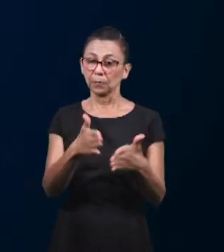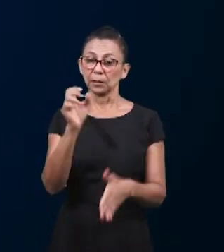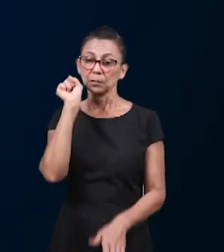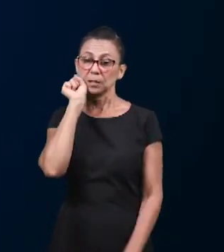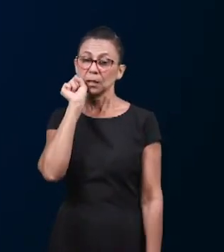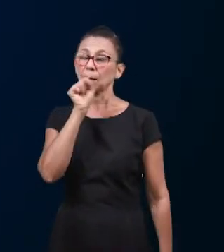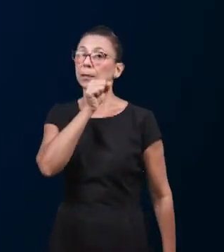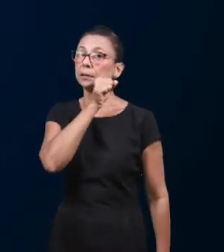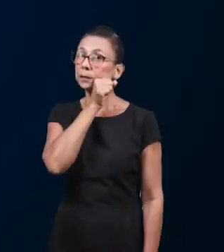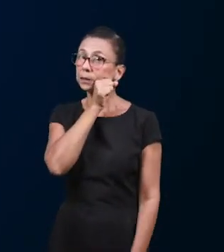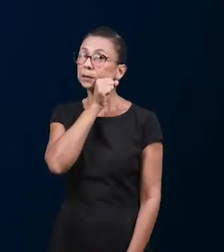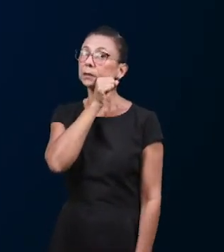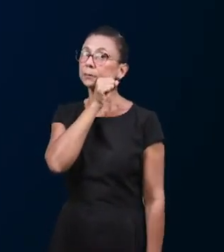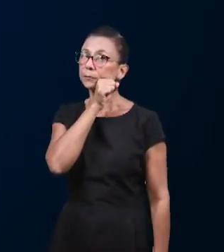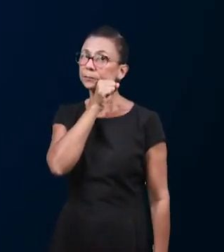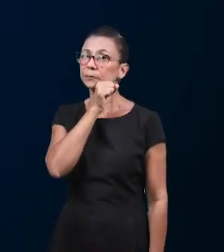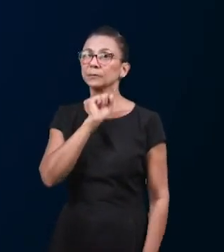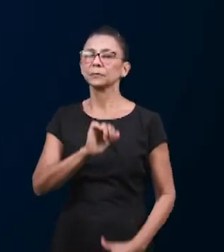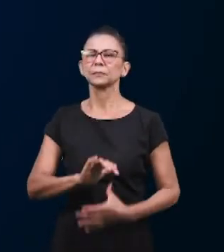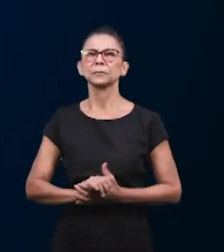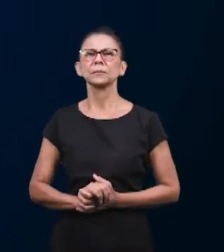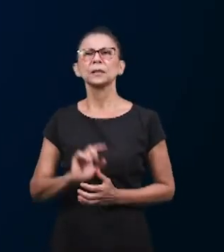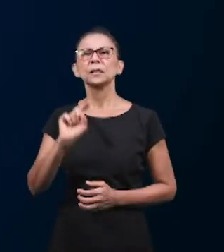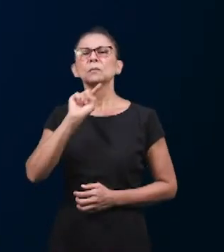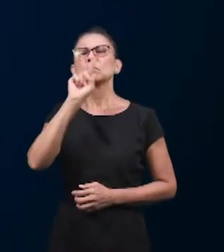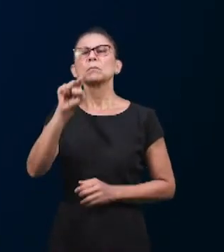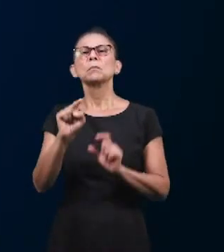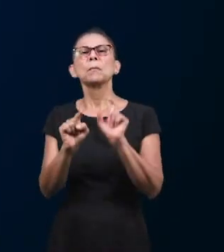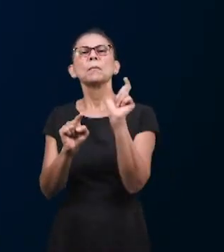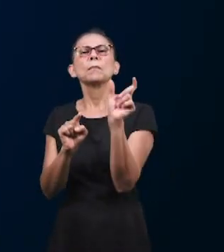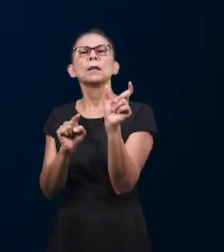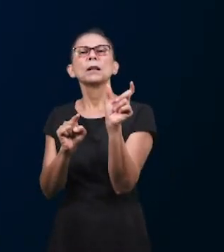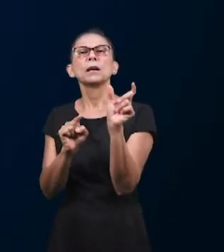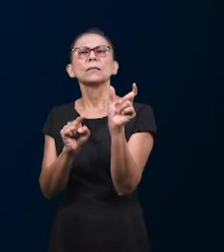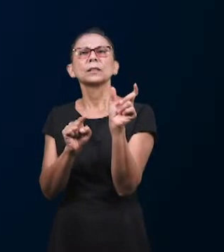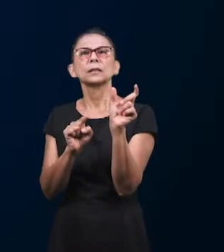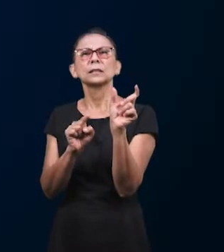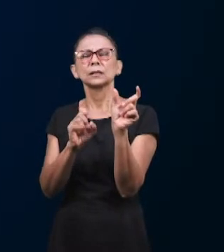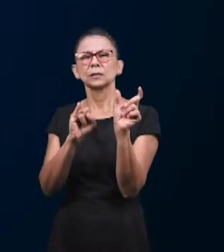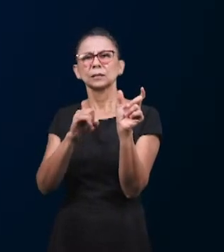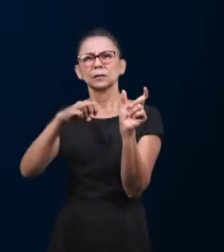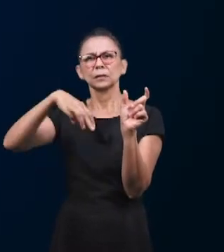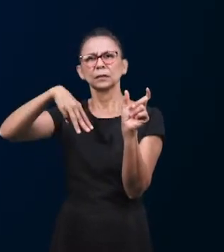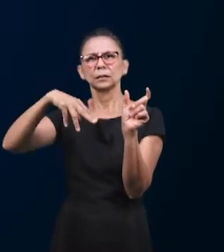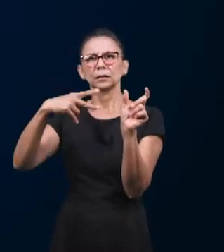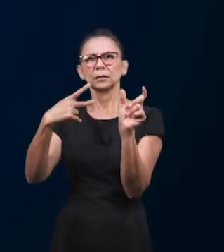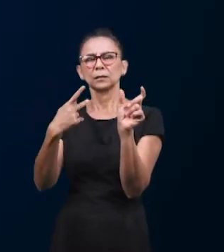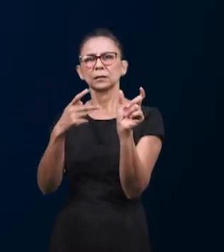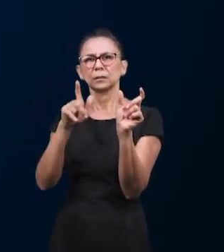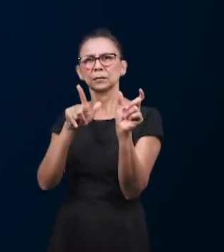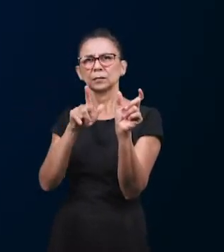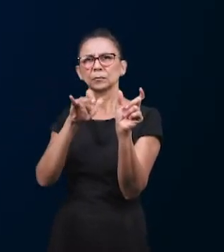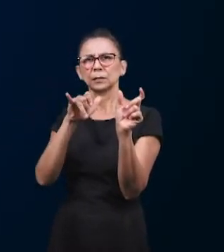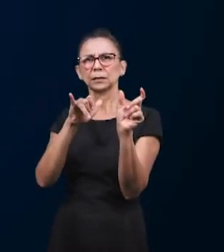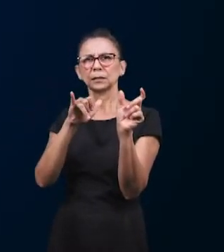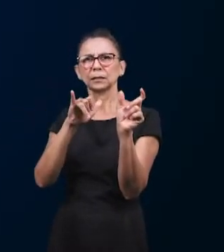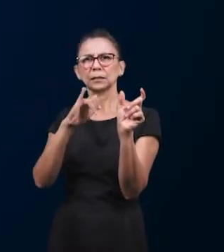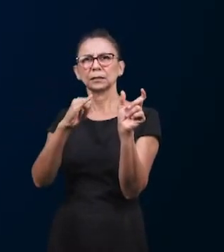Samaria. Amém. Qual é a palavra, Arthur Miranda? A palavra implícita é